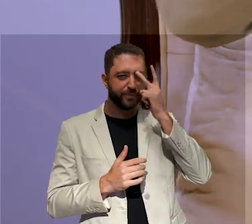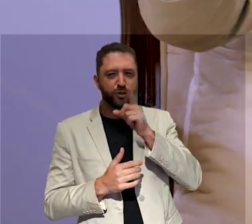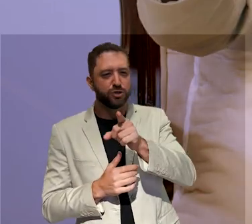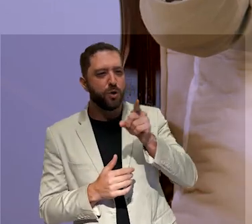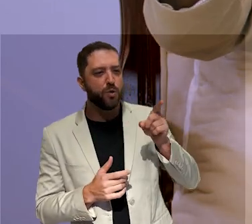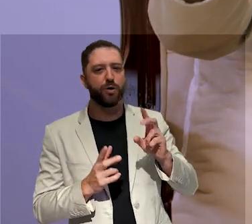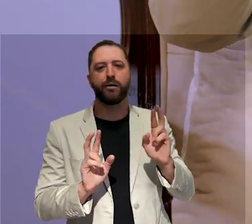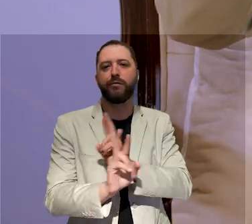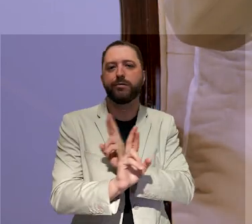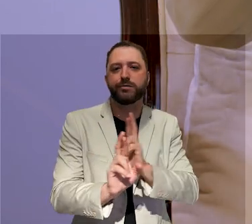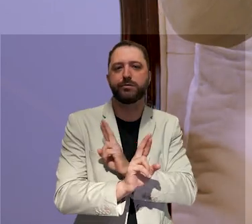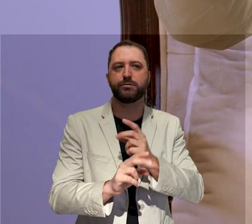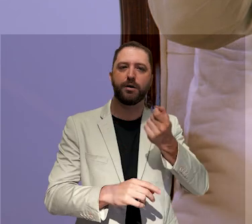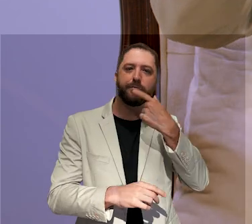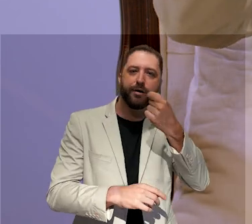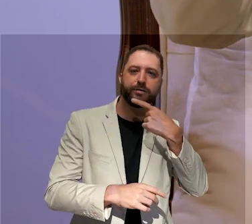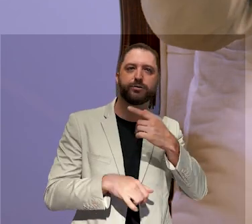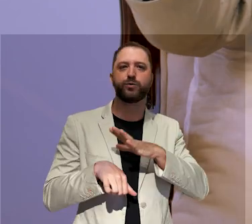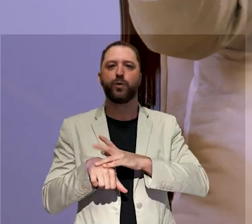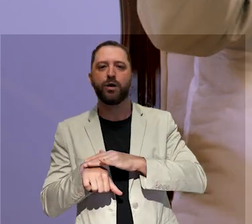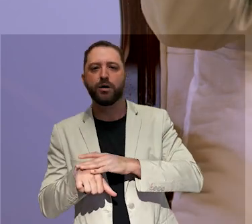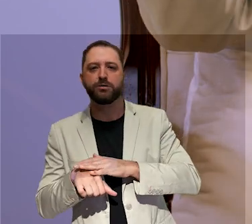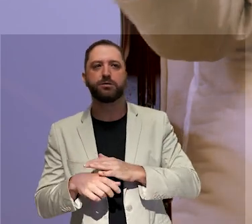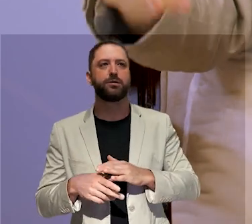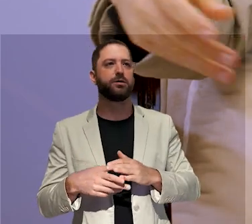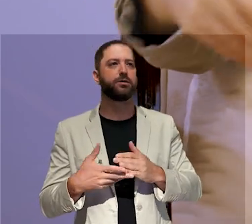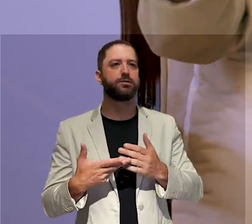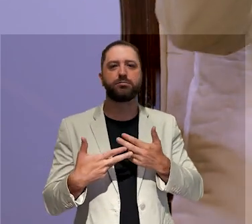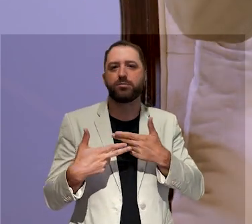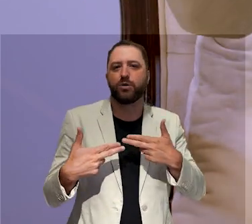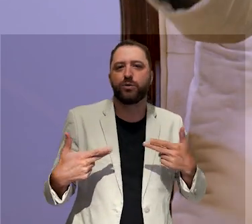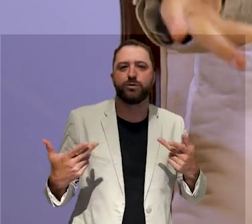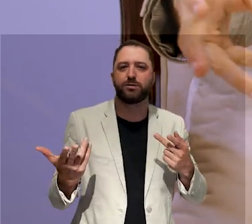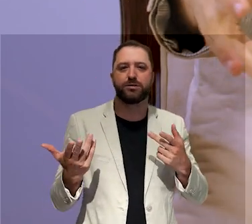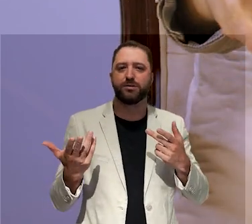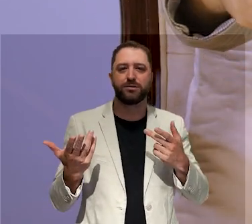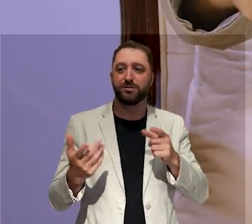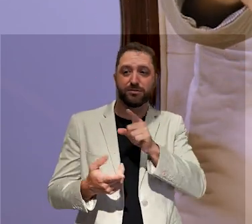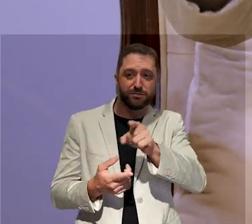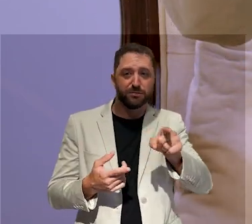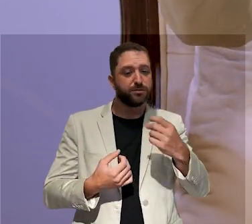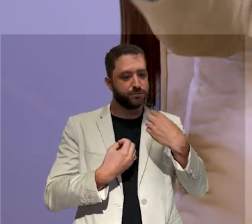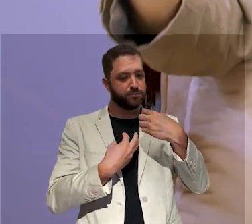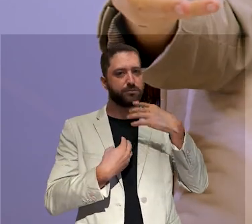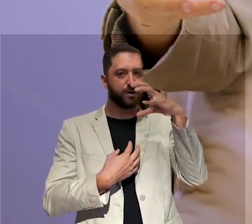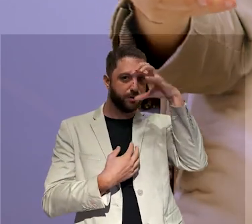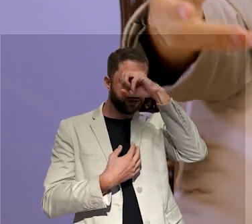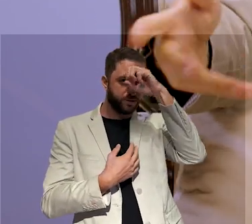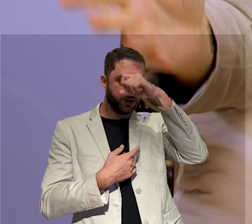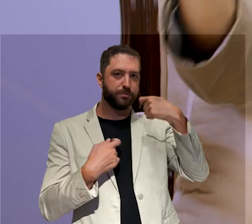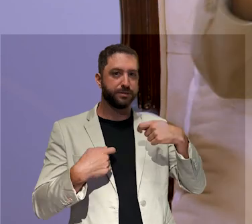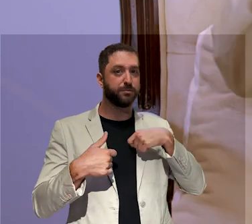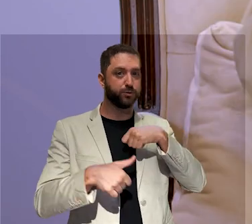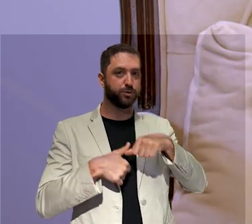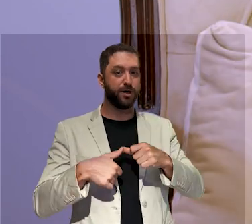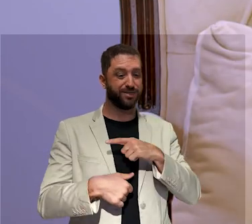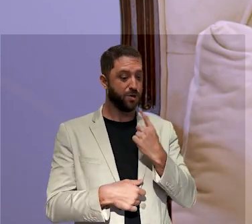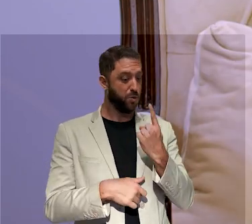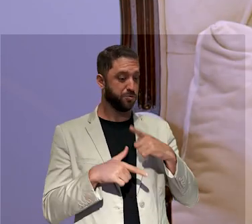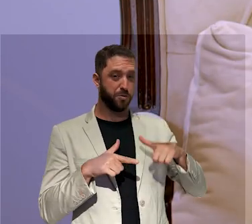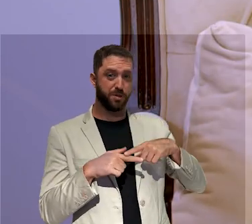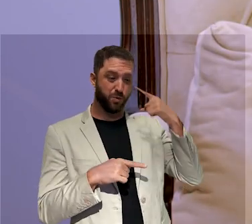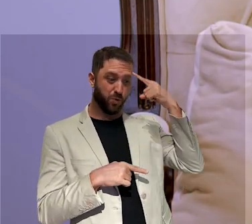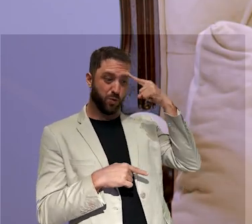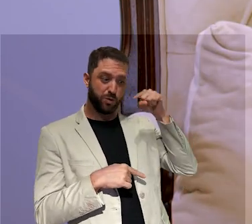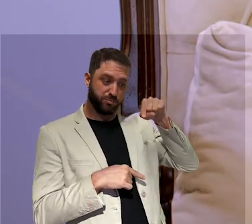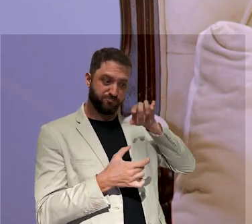você se desvincula de pessoas, relações, remédios, doenças, situações que estão aí para te